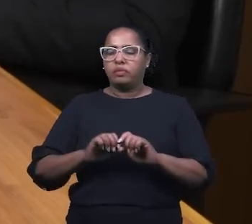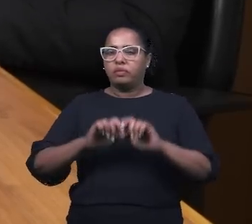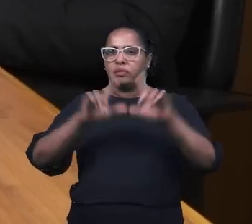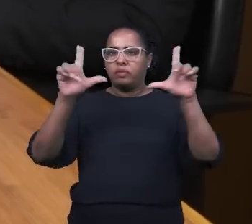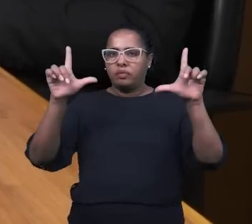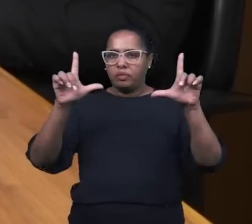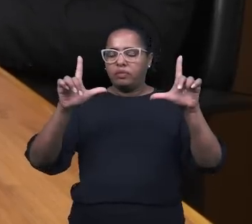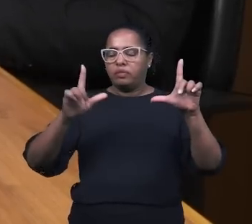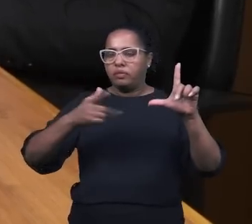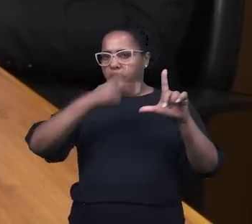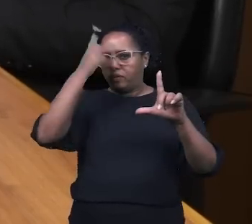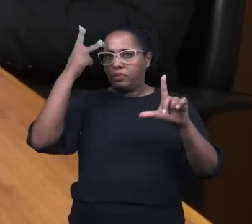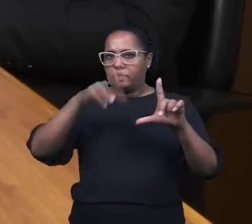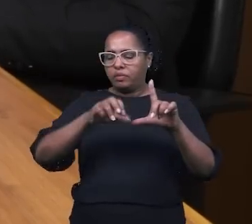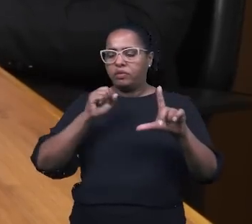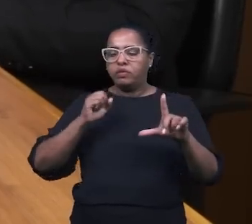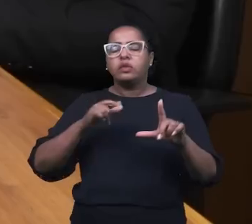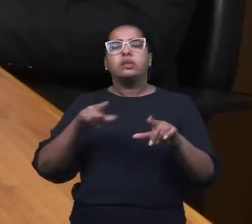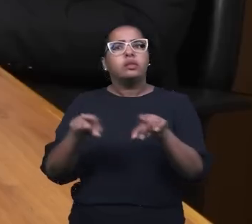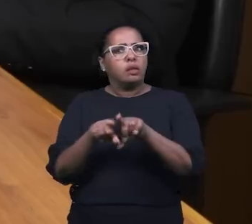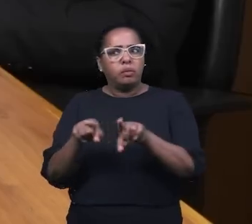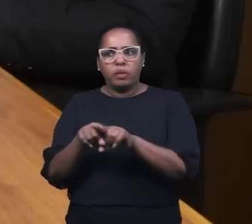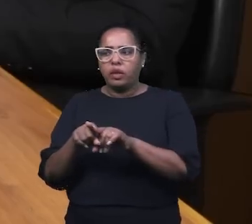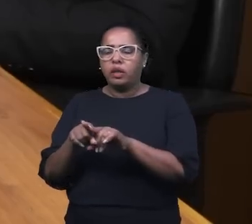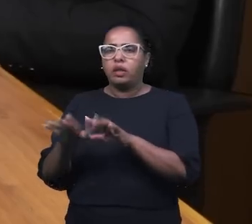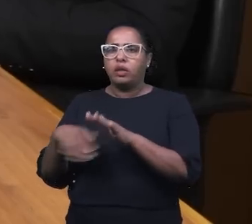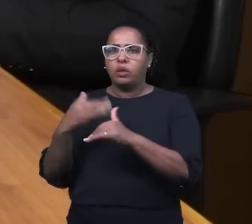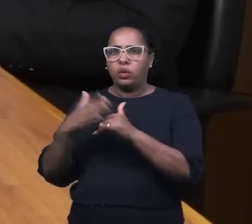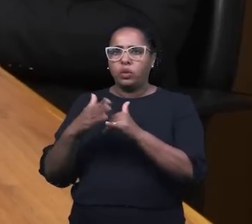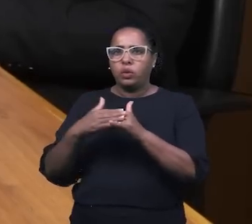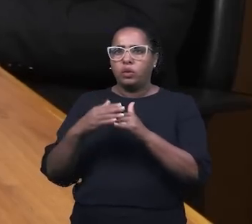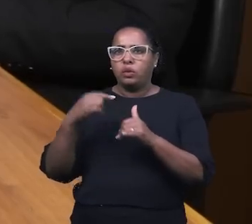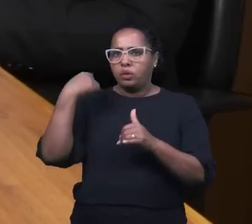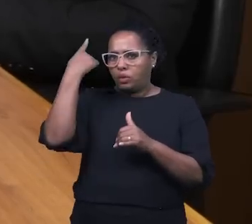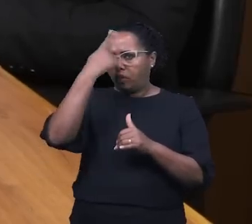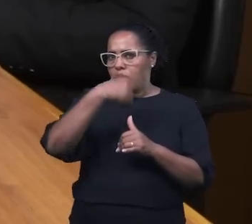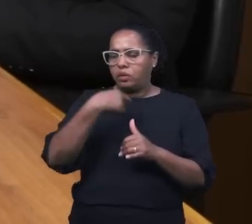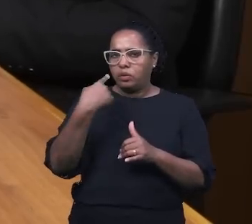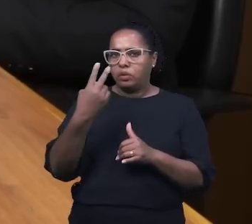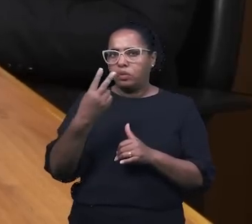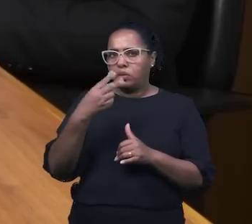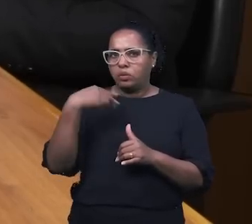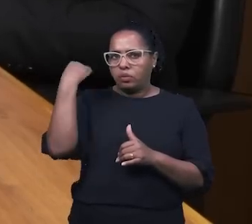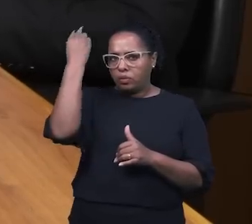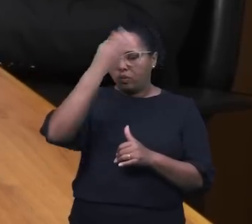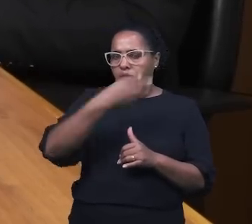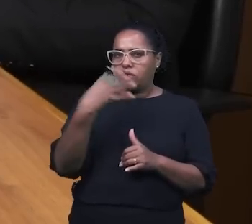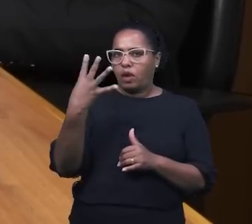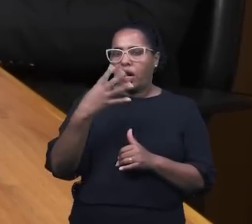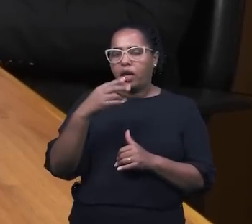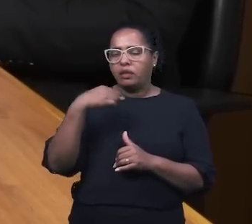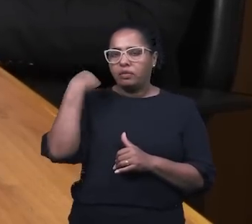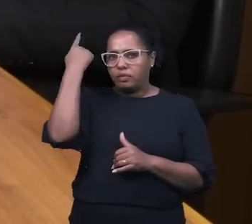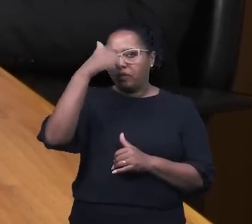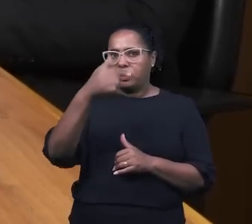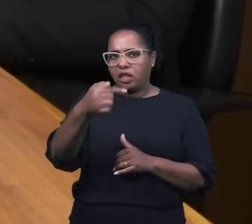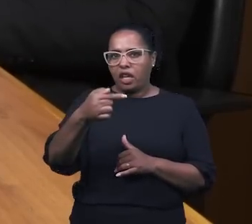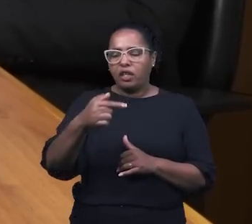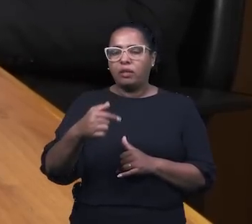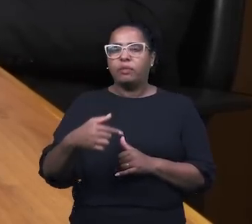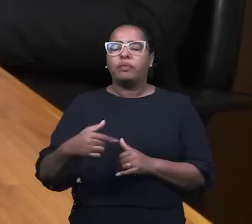aparece, né, para a pessoa consumir. Inclusive no YouTube tem 4 horas de louvor, 3 horas de louvor, 7 horas de louvor,